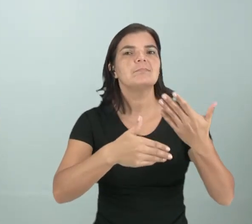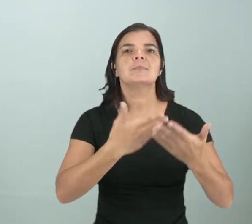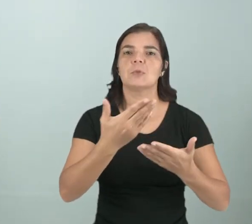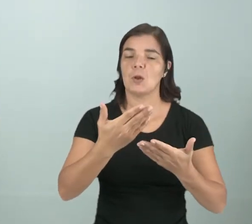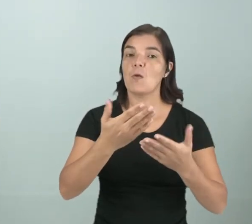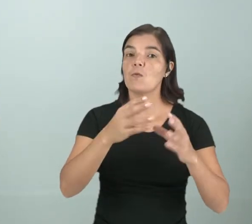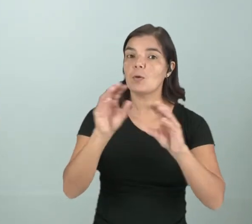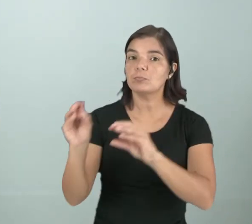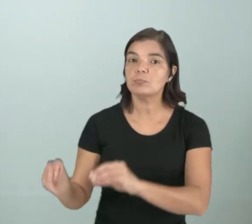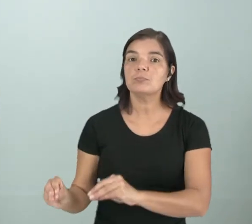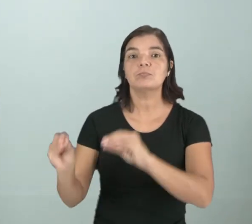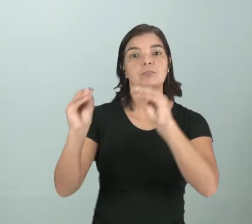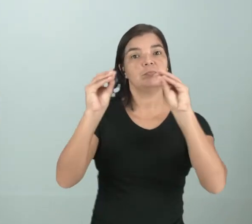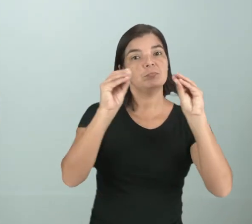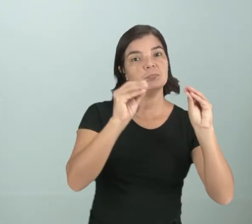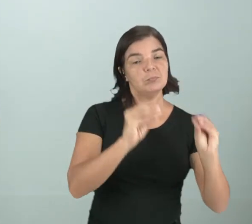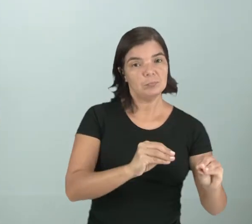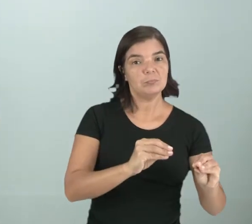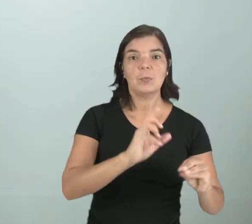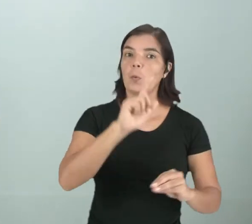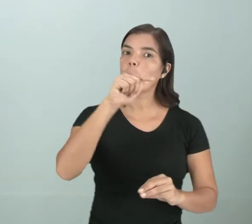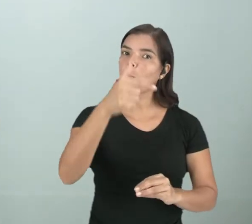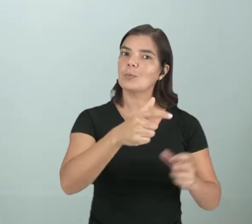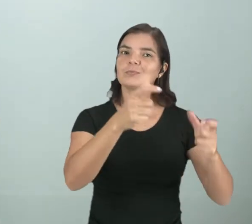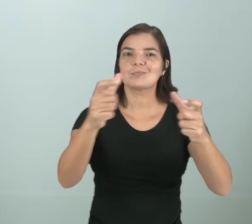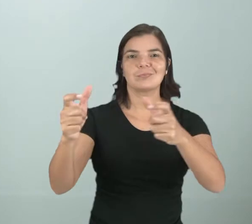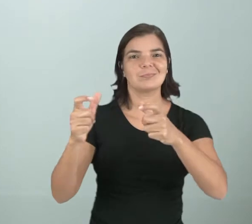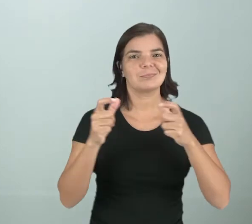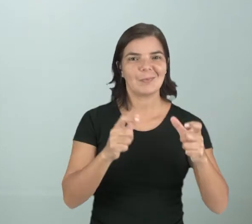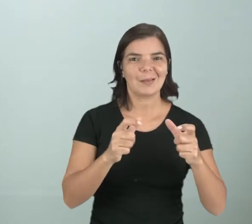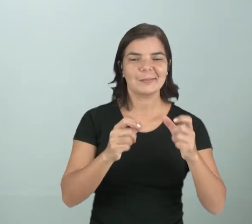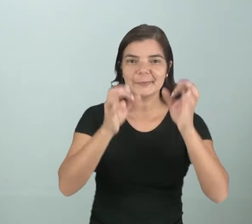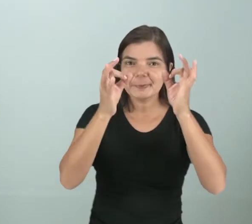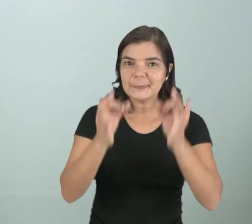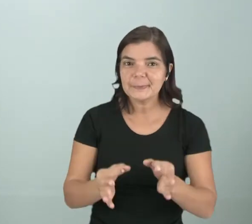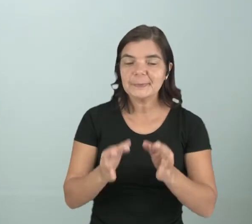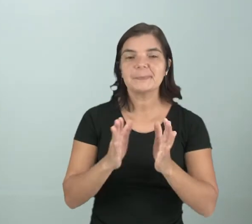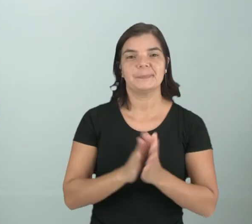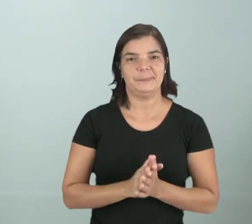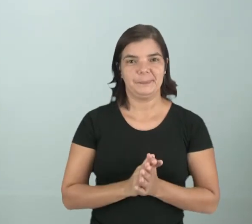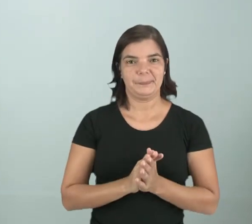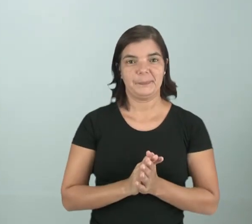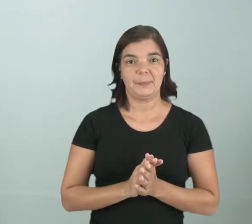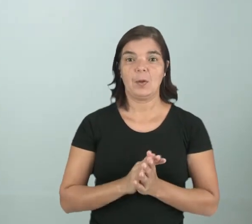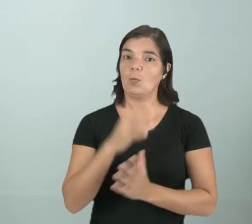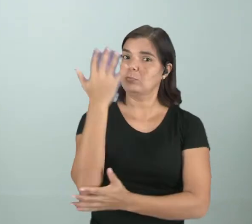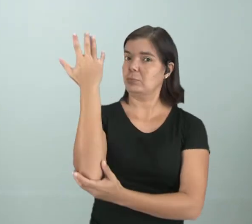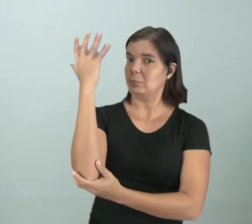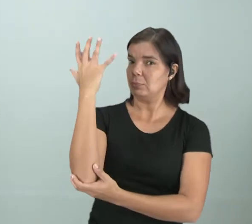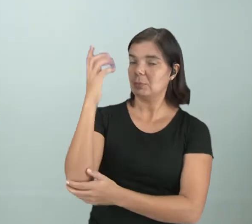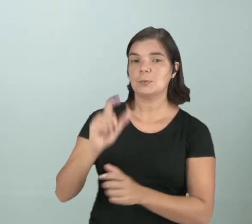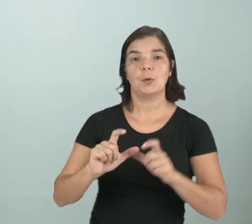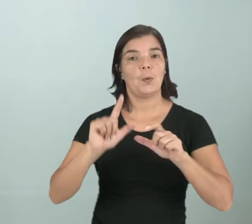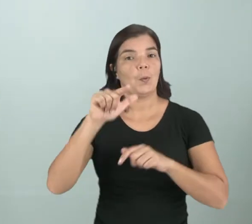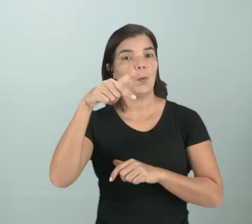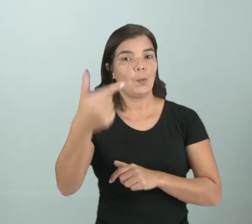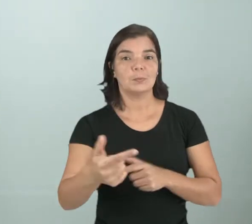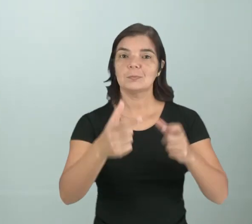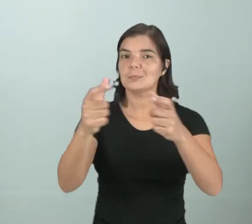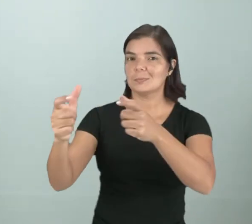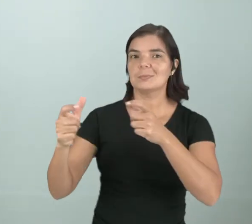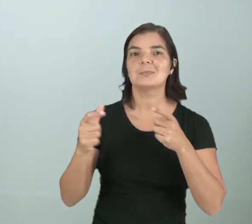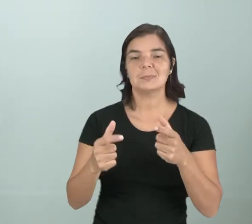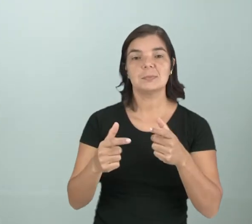vão sair da paisagem e vão para outros lugares, certo? Vão para outras árvores, para outros